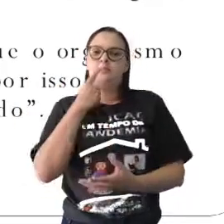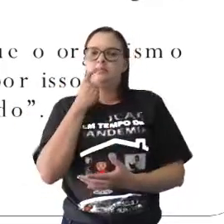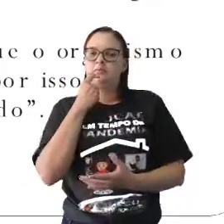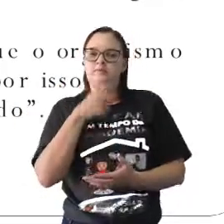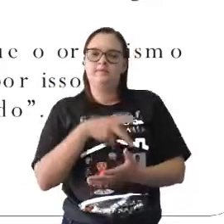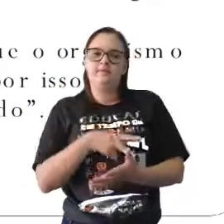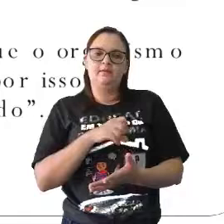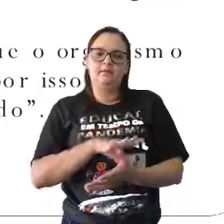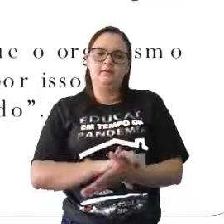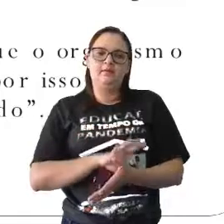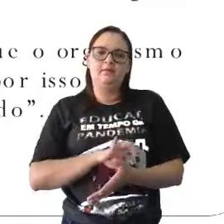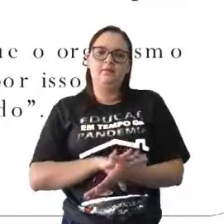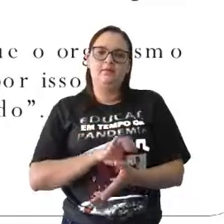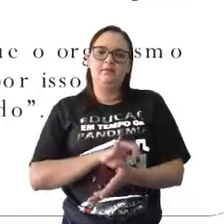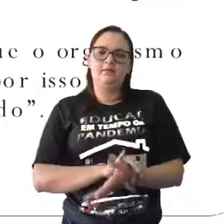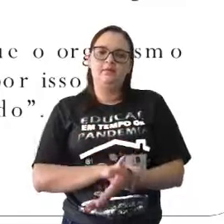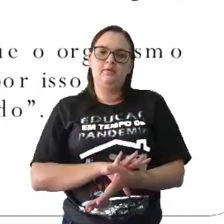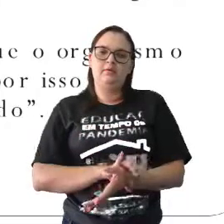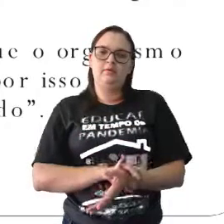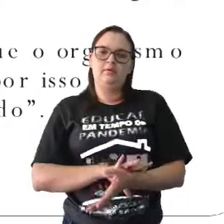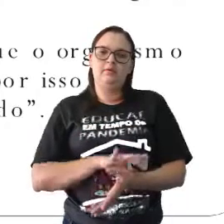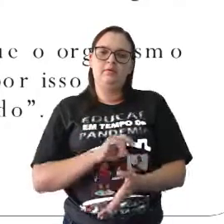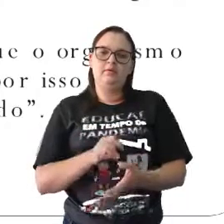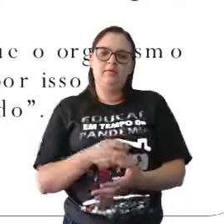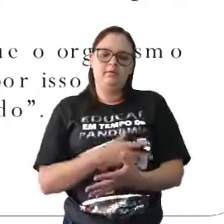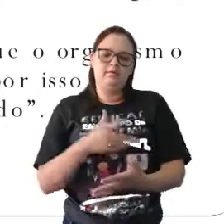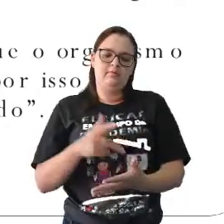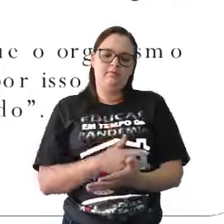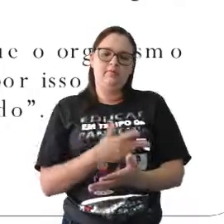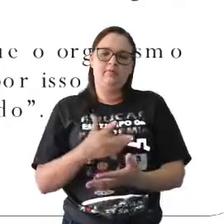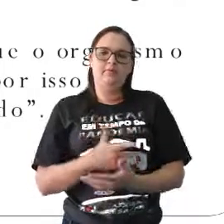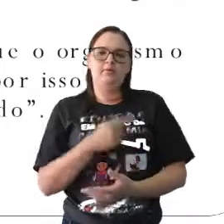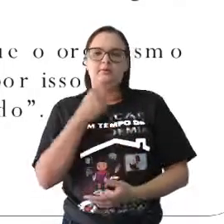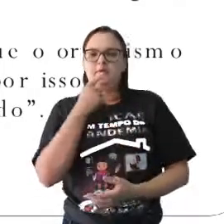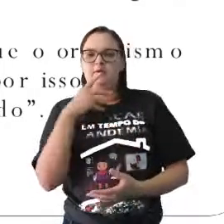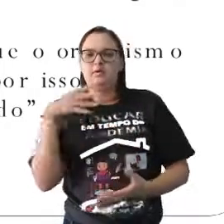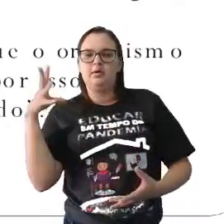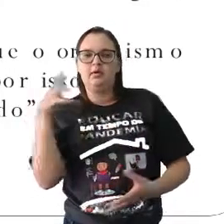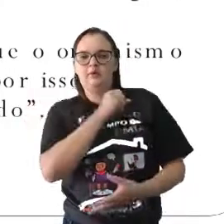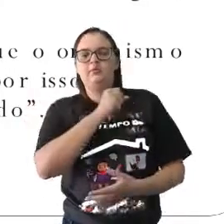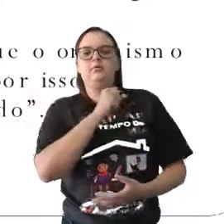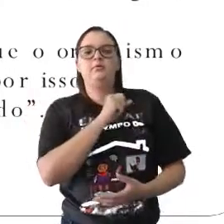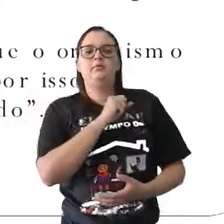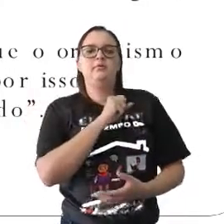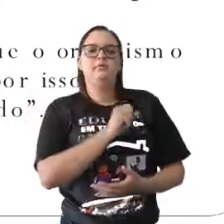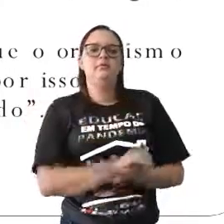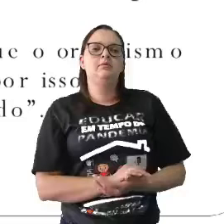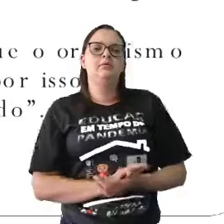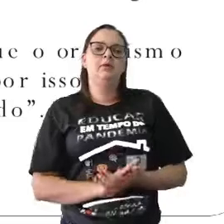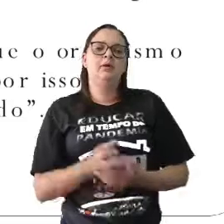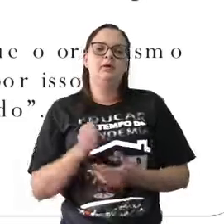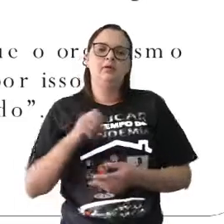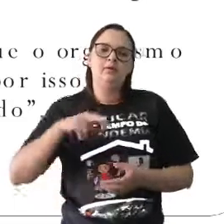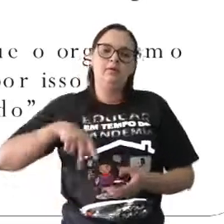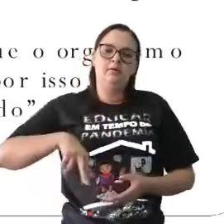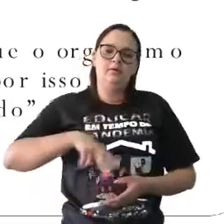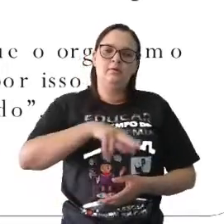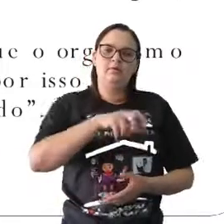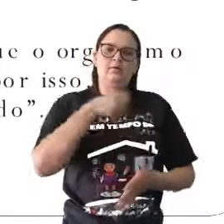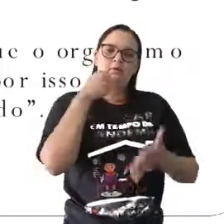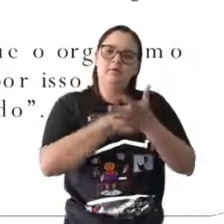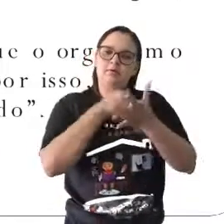mais sangue para os músculos esqueléticos, justamente para que a gente tenha uma reação rápida, seja de corrida, seja de partir para a